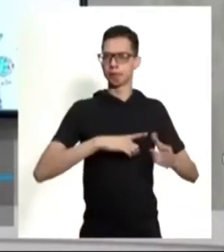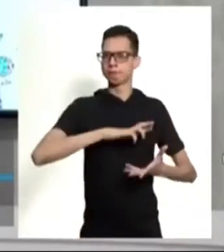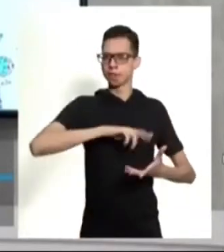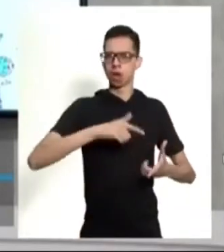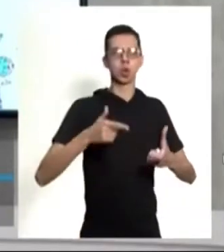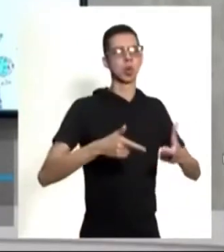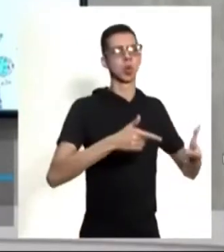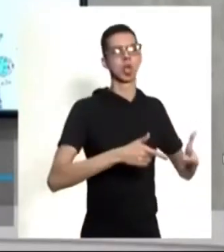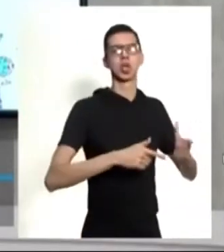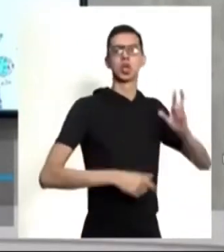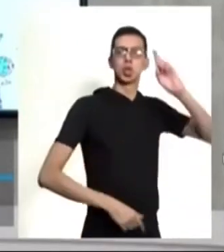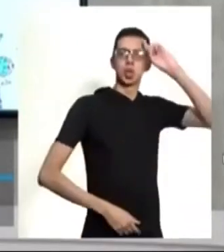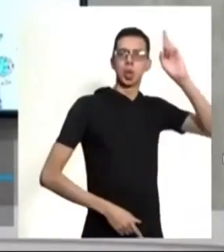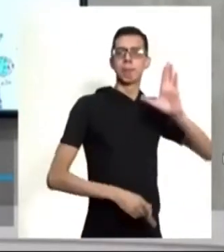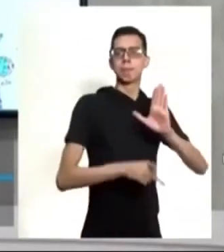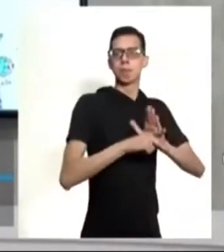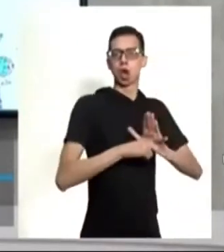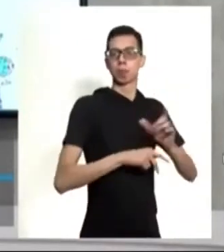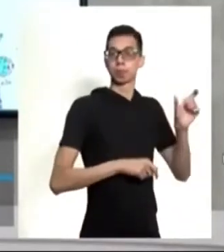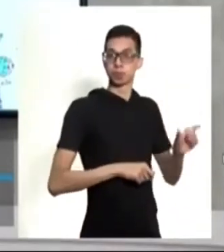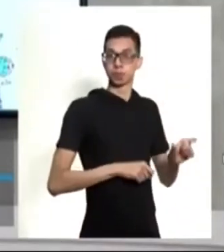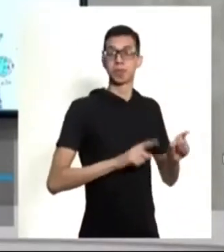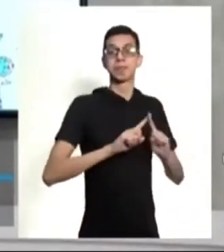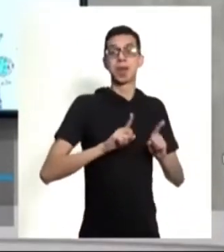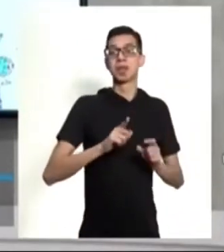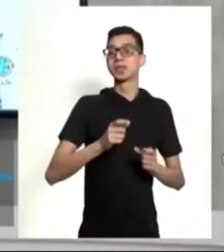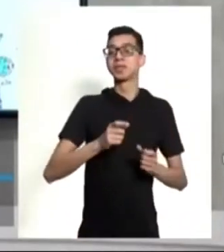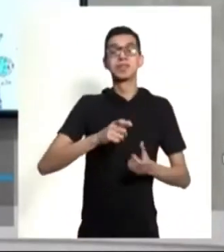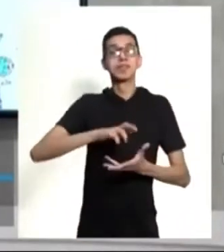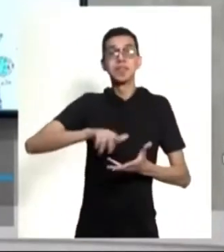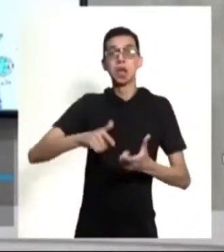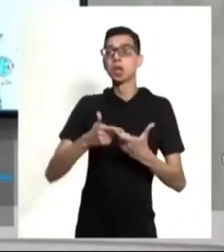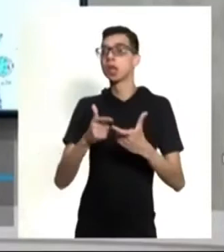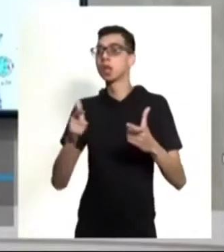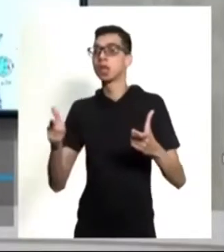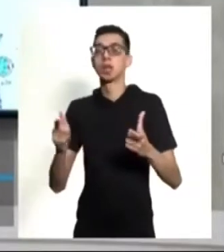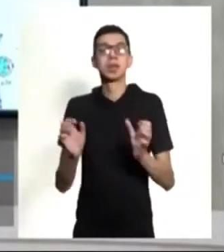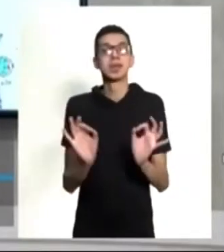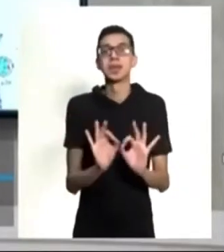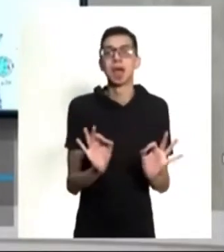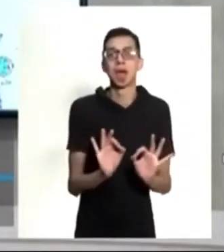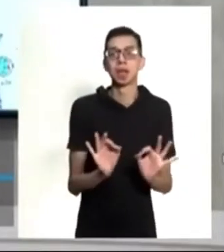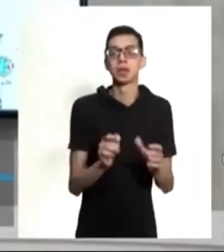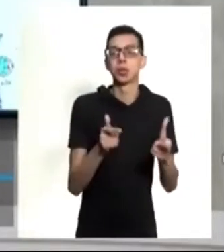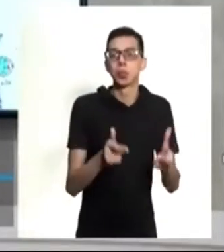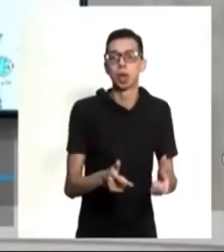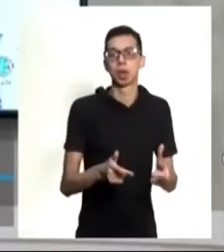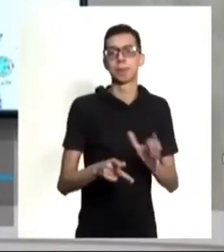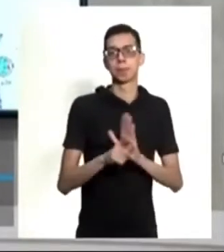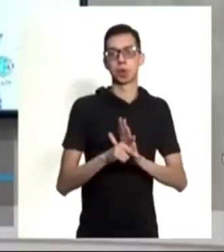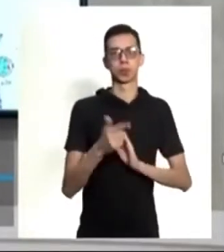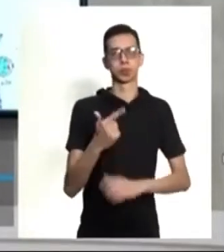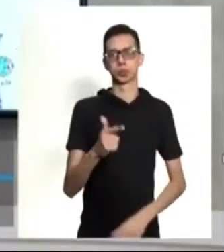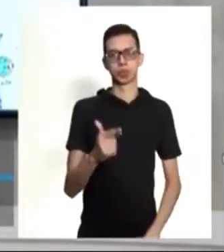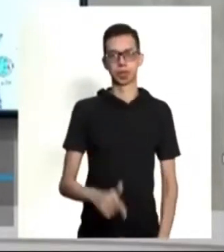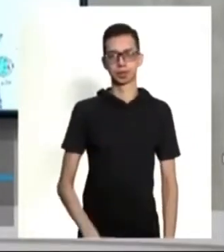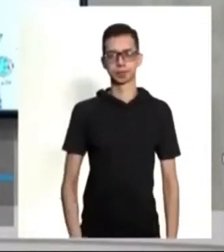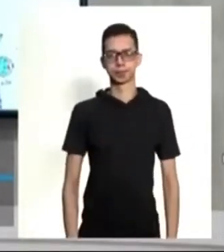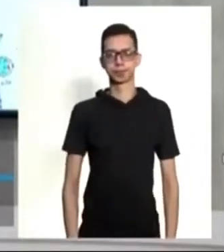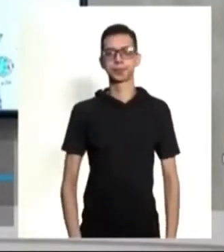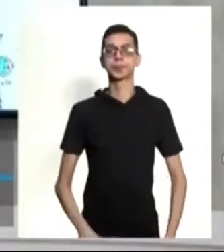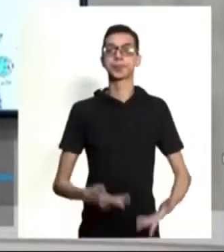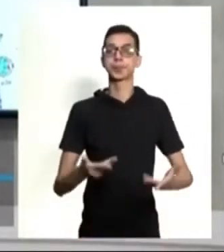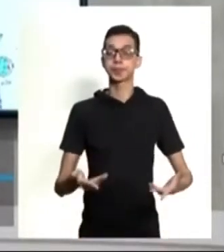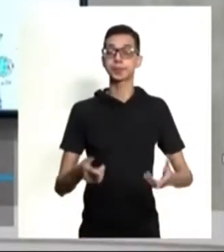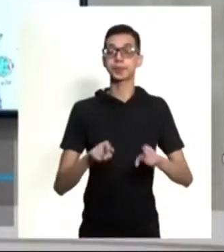a concentração fundiária, que continua sendo um problema hoje, foi um fator repulsivo lá em meados do século XX. Os